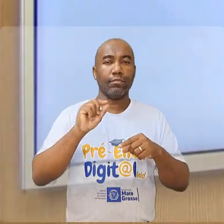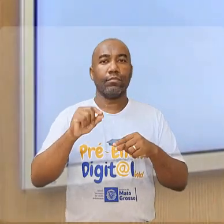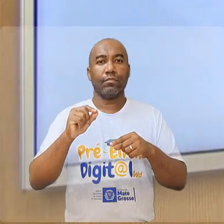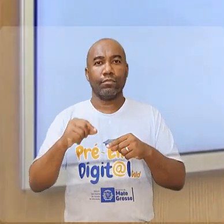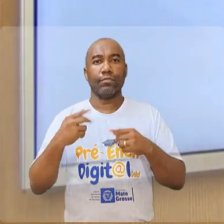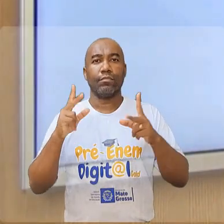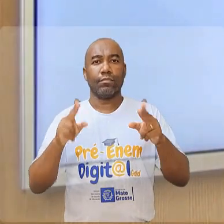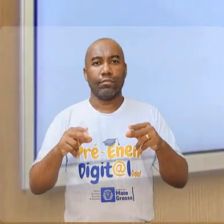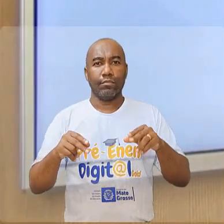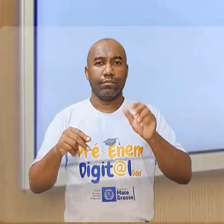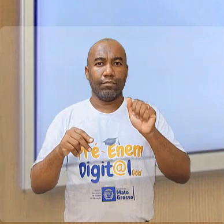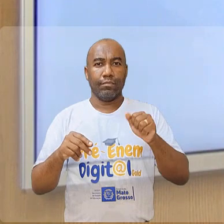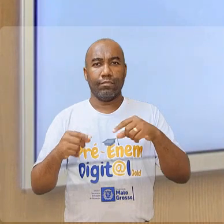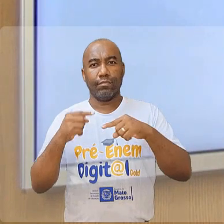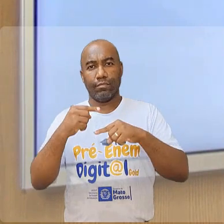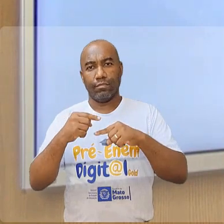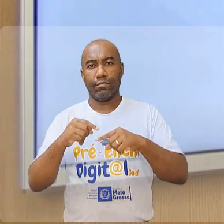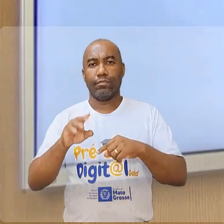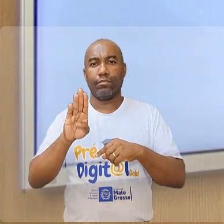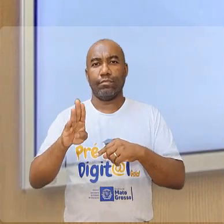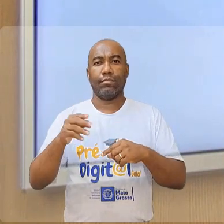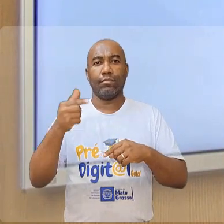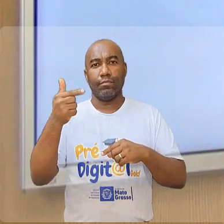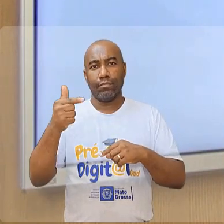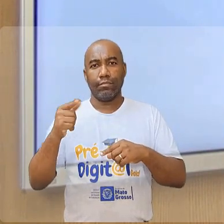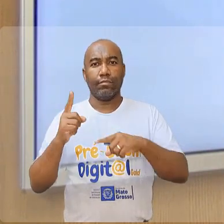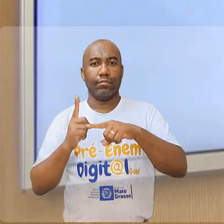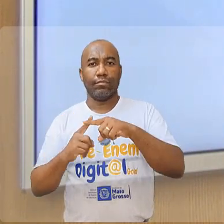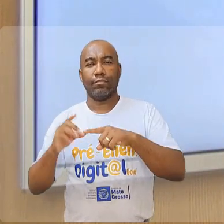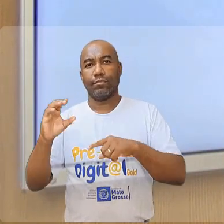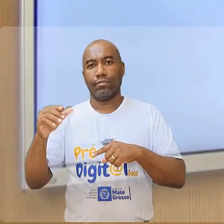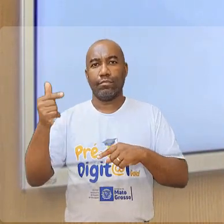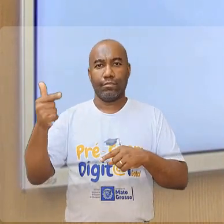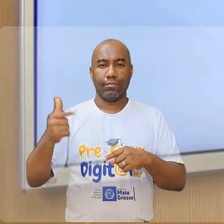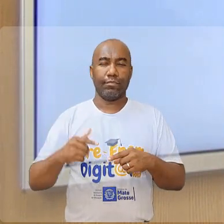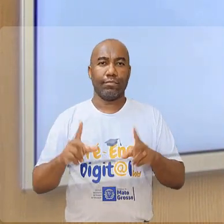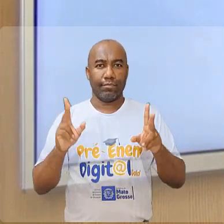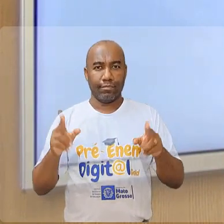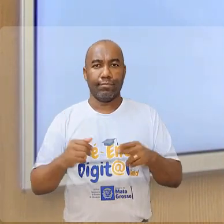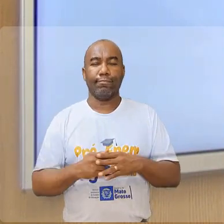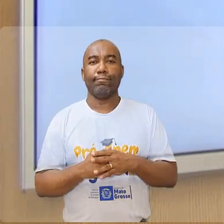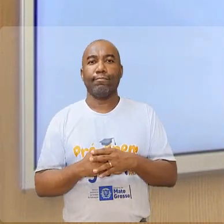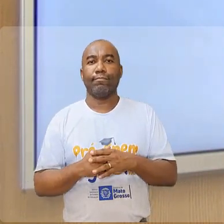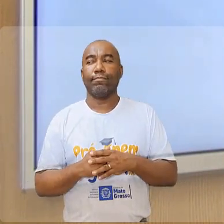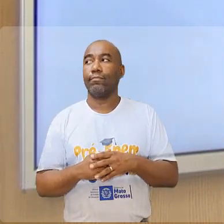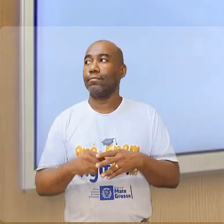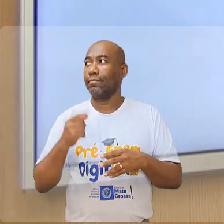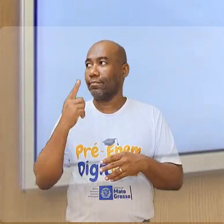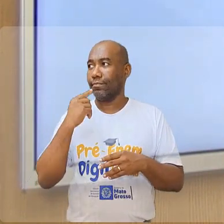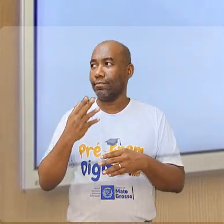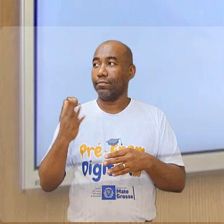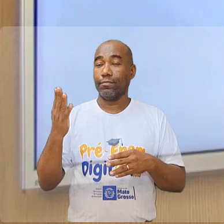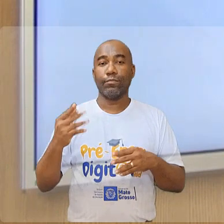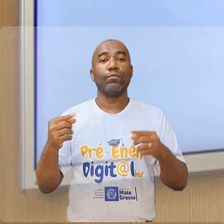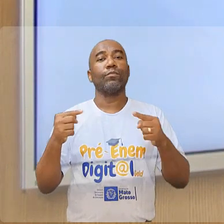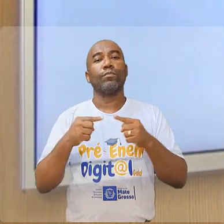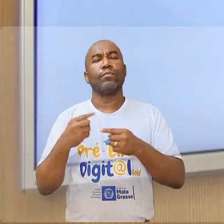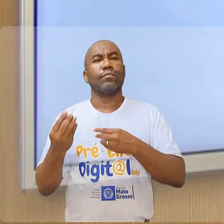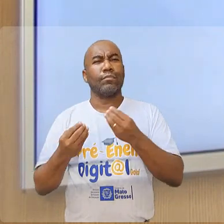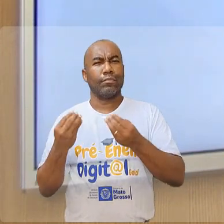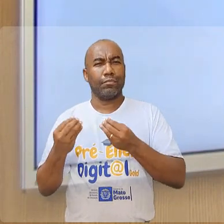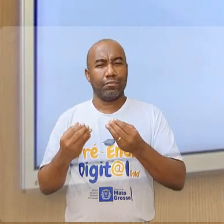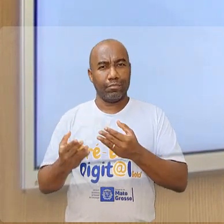ao cateto ao quadrado somado com 11 o título quadrado bom eu já tenho aqui minha primeira relação